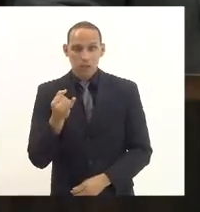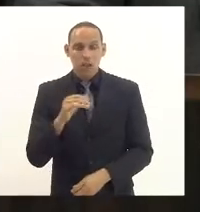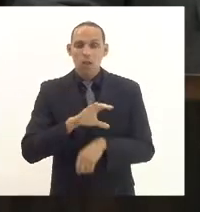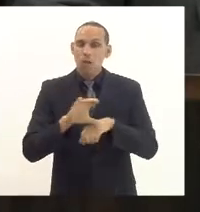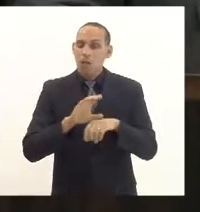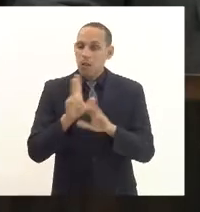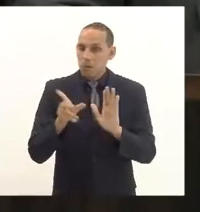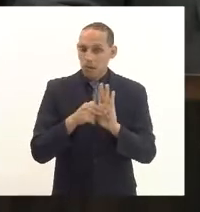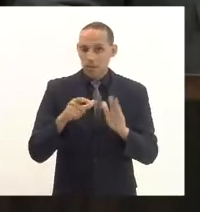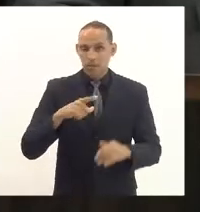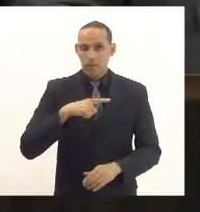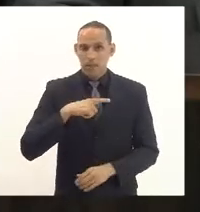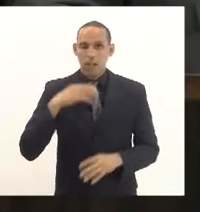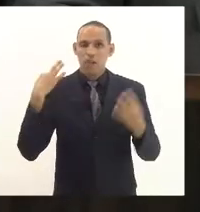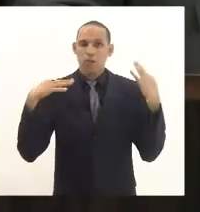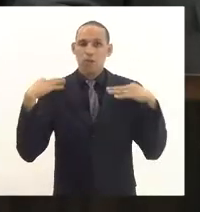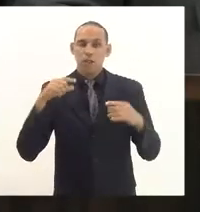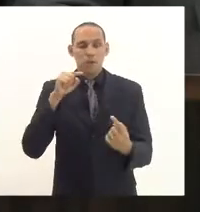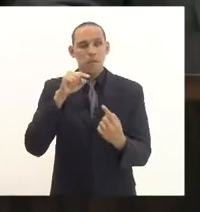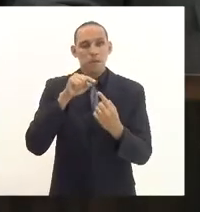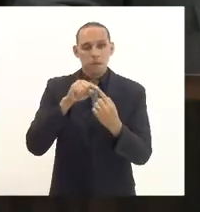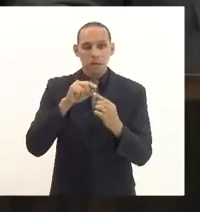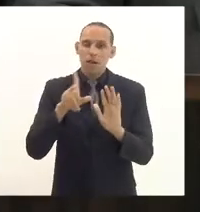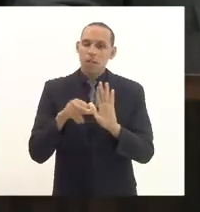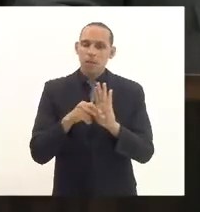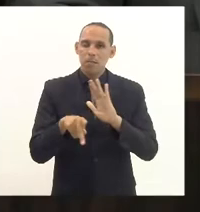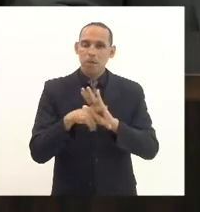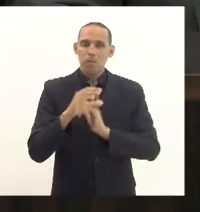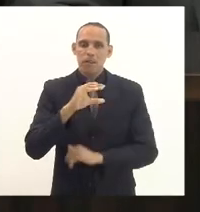constitucionalidade com emendas de turismo favorável com as emendas da CCJ.